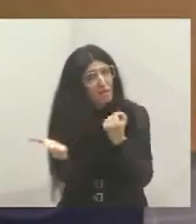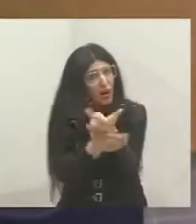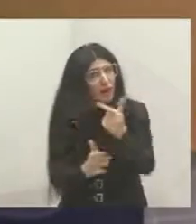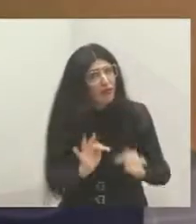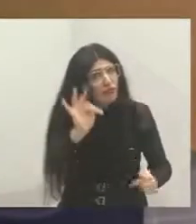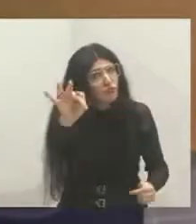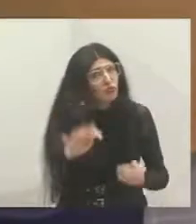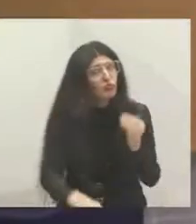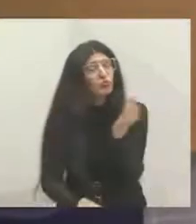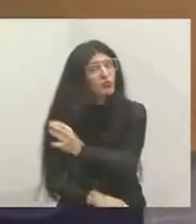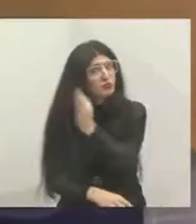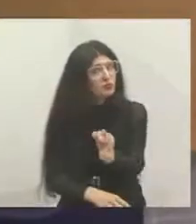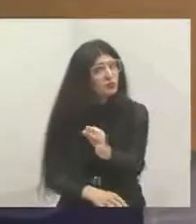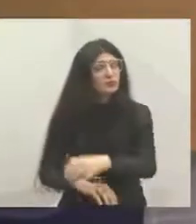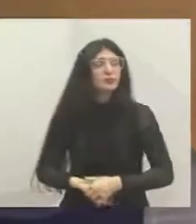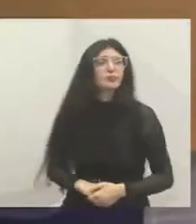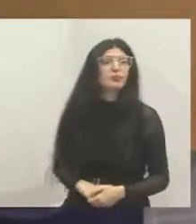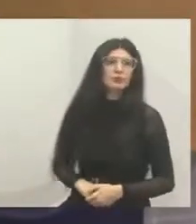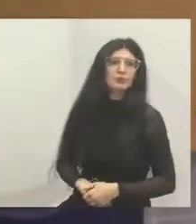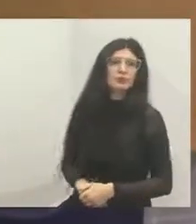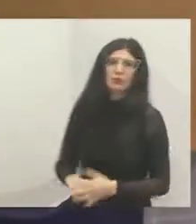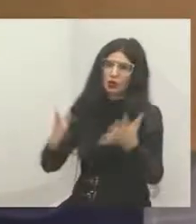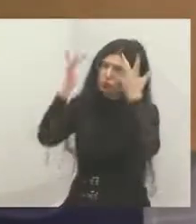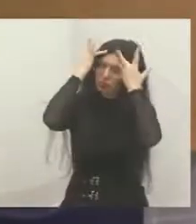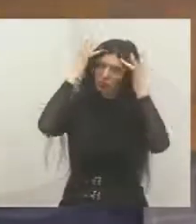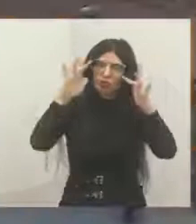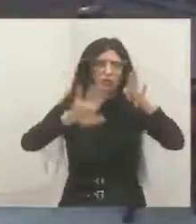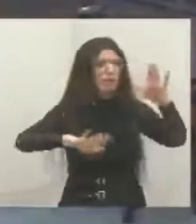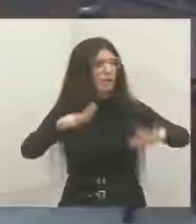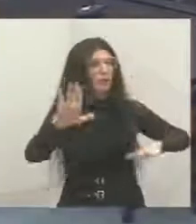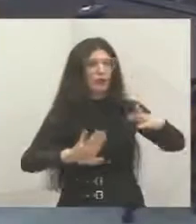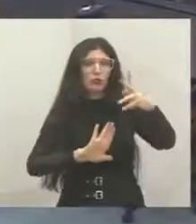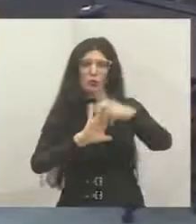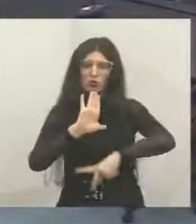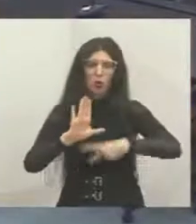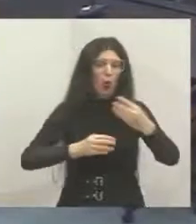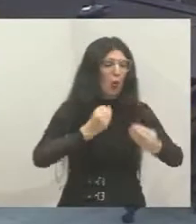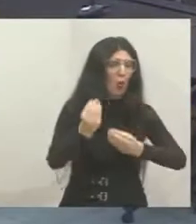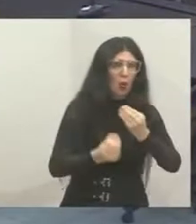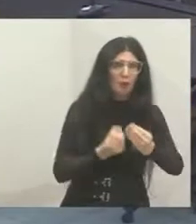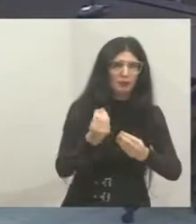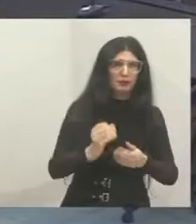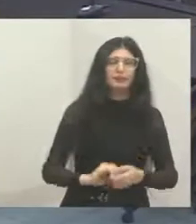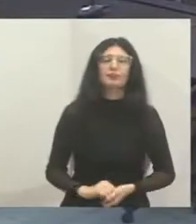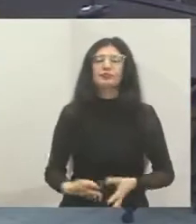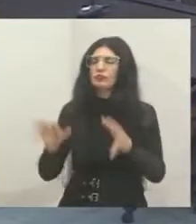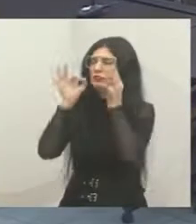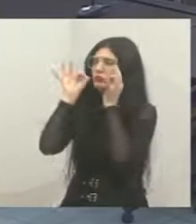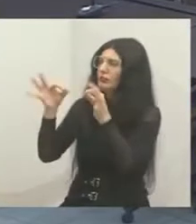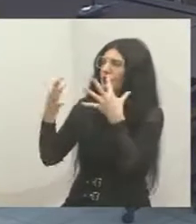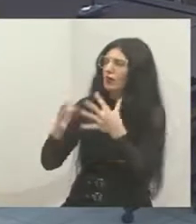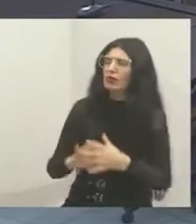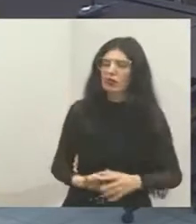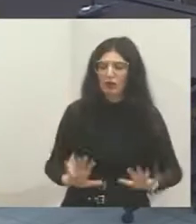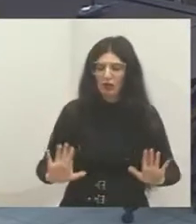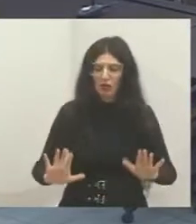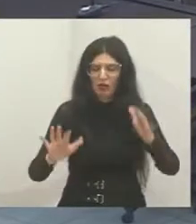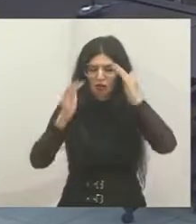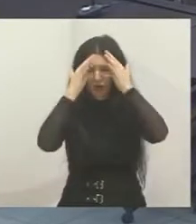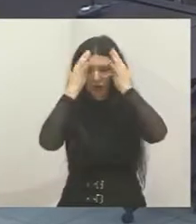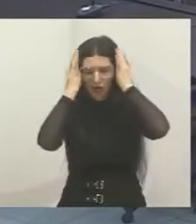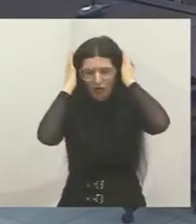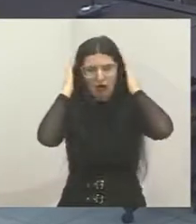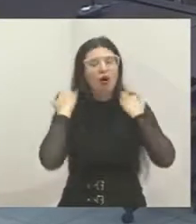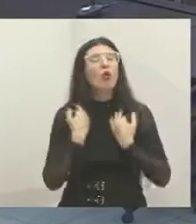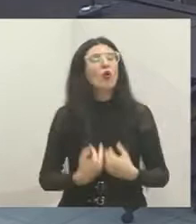o andamento do projeto. Agora também chama a atenção aqui, quando você fala da receita do FPM,